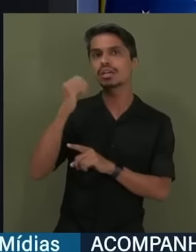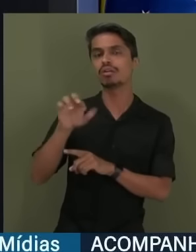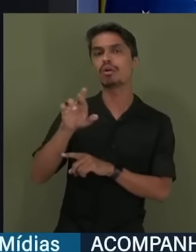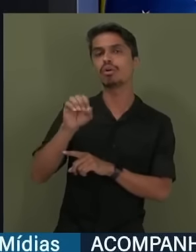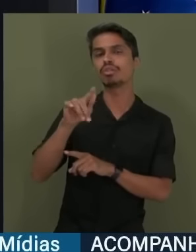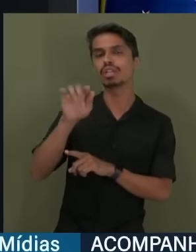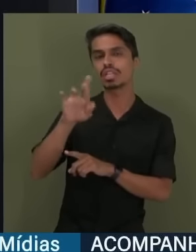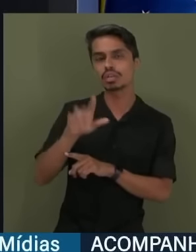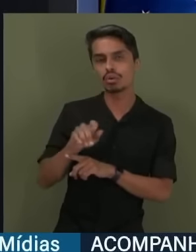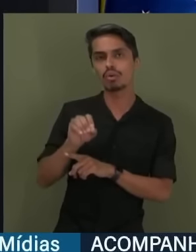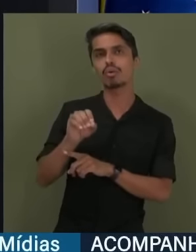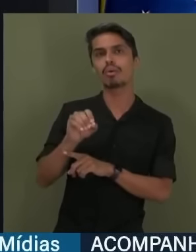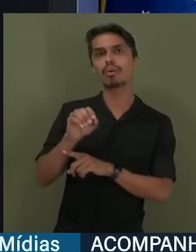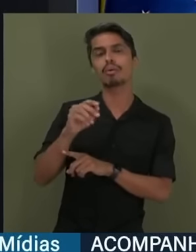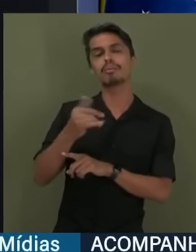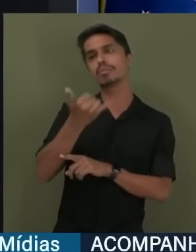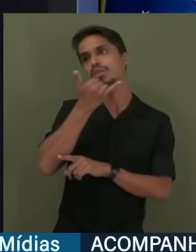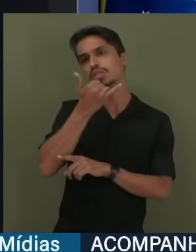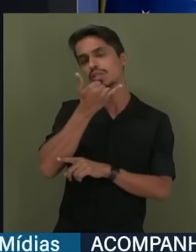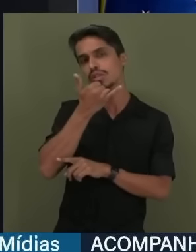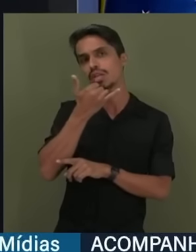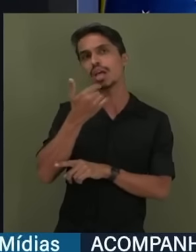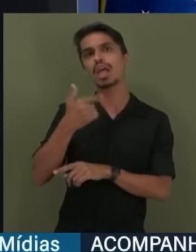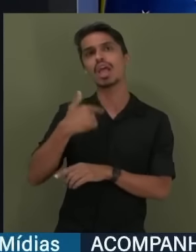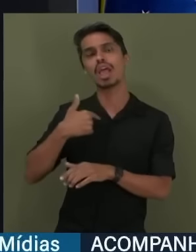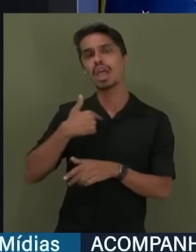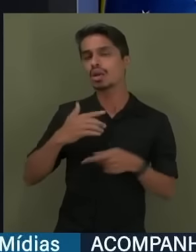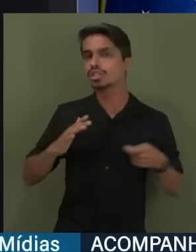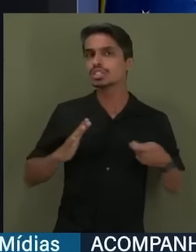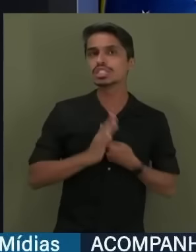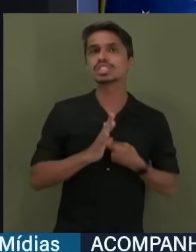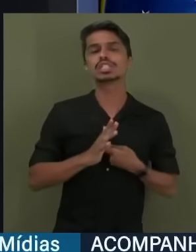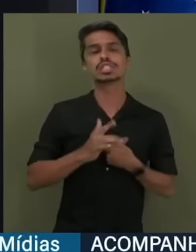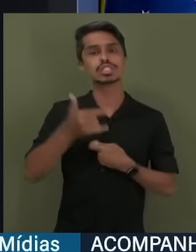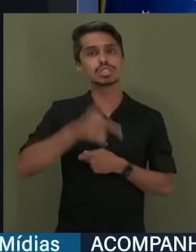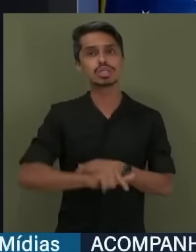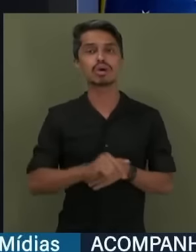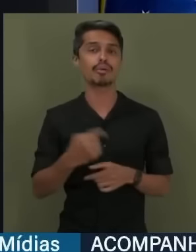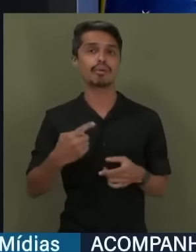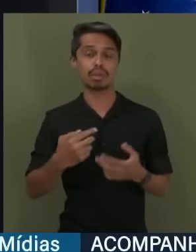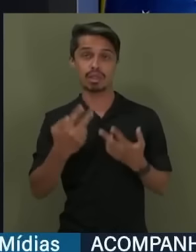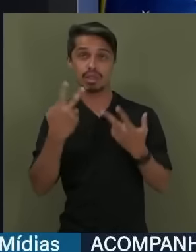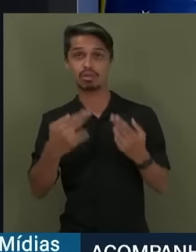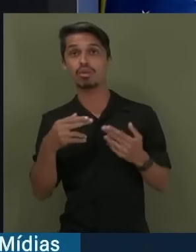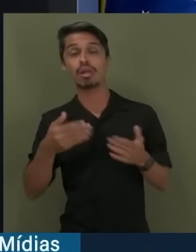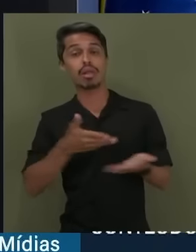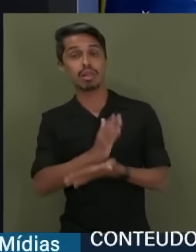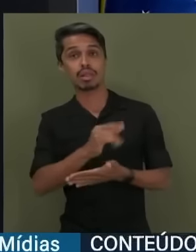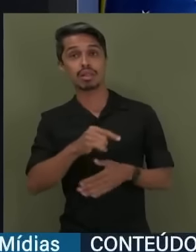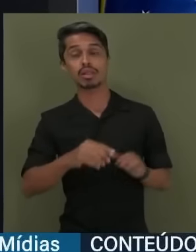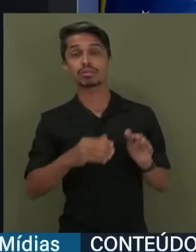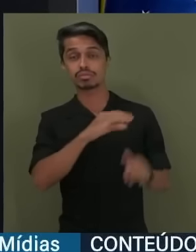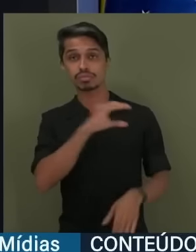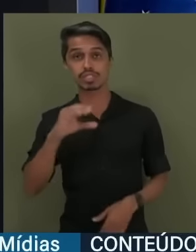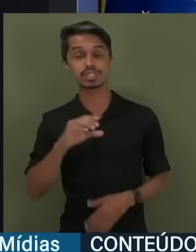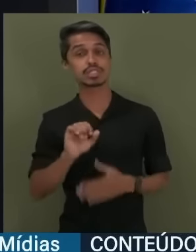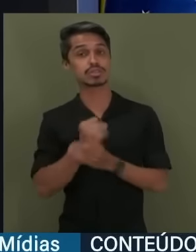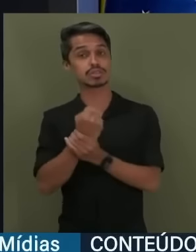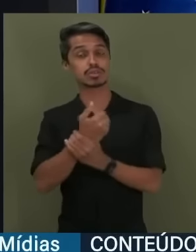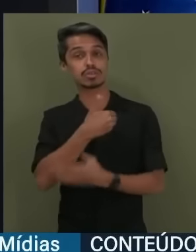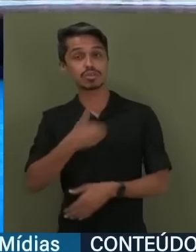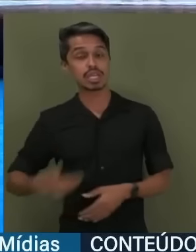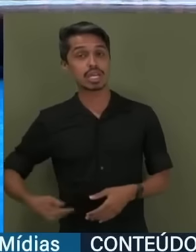Rodrigo Pacheco, você me perdoe, mas mais uma vez eu venho aqui denunciar, como foi aprovado aqui na Comissão de Segurança Pública do